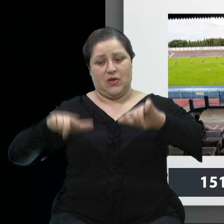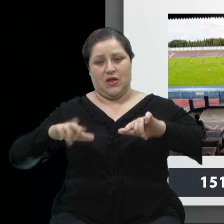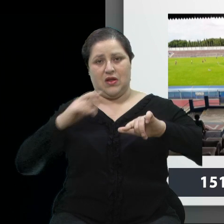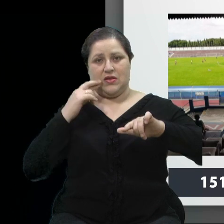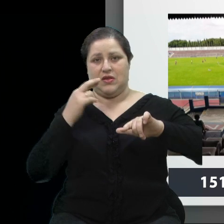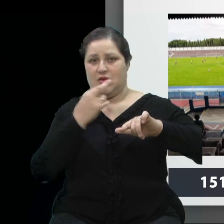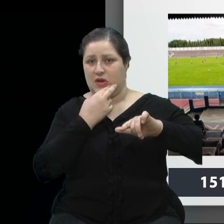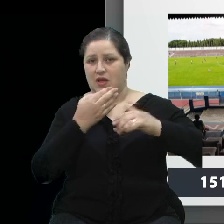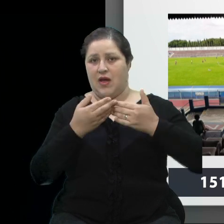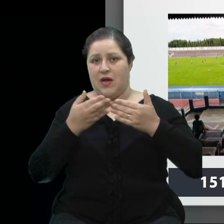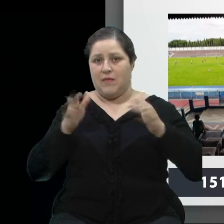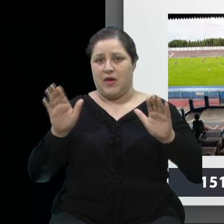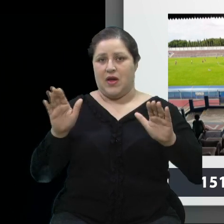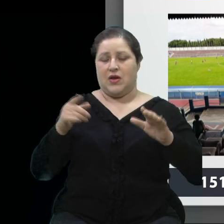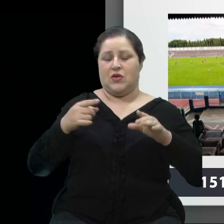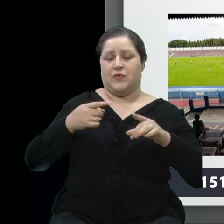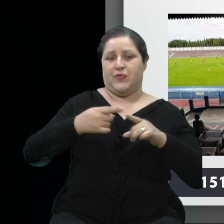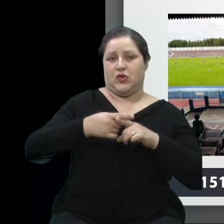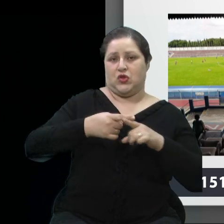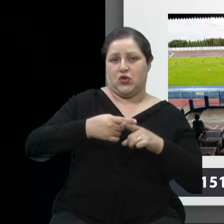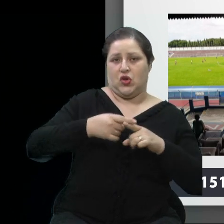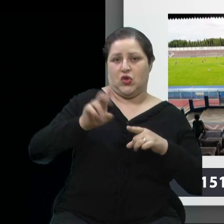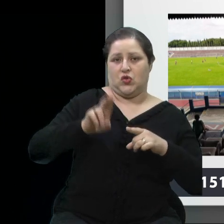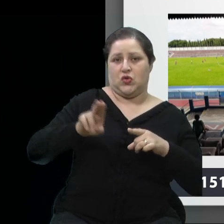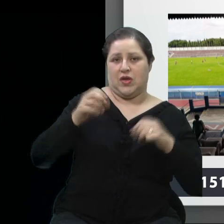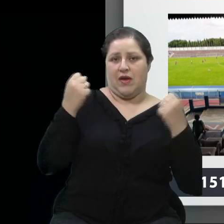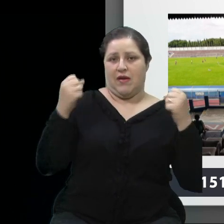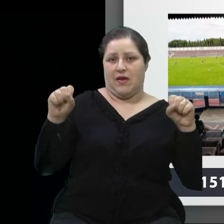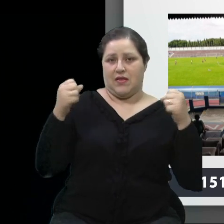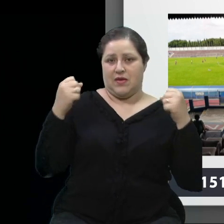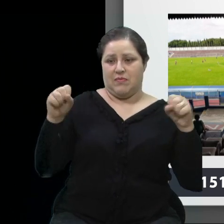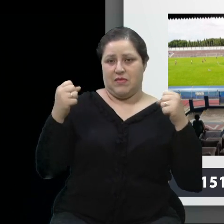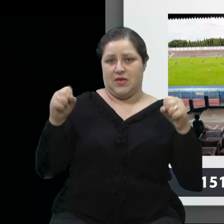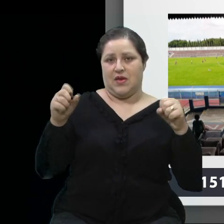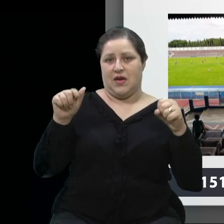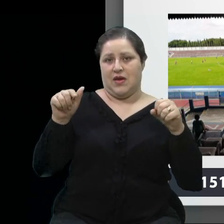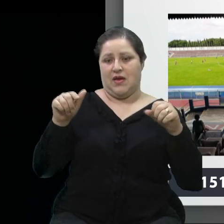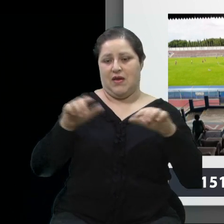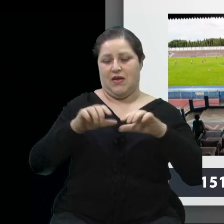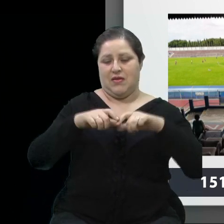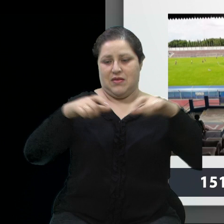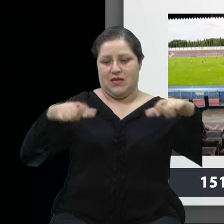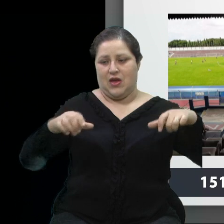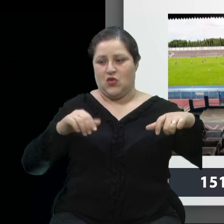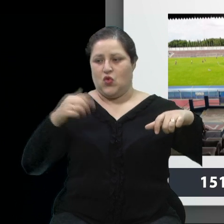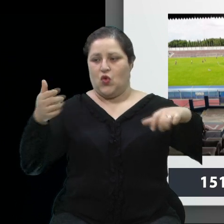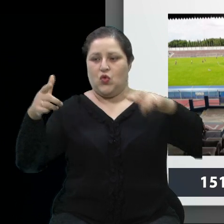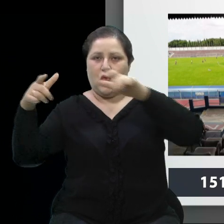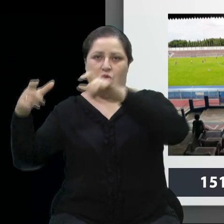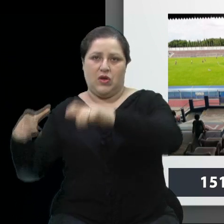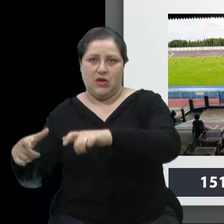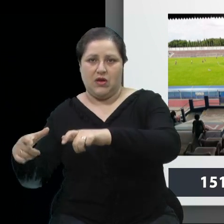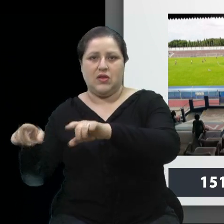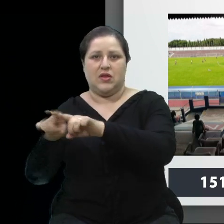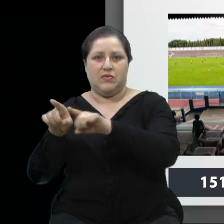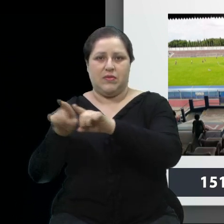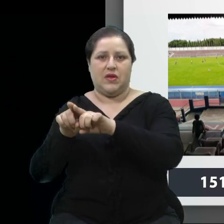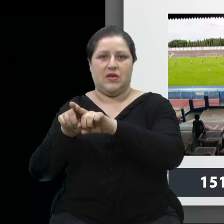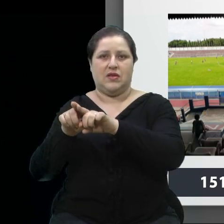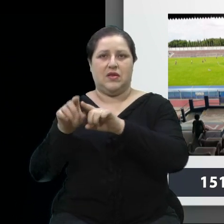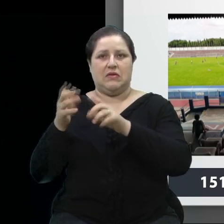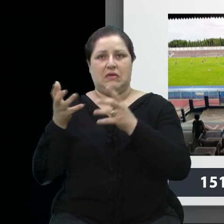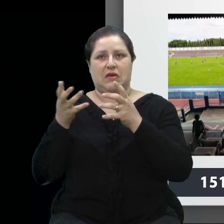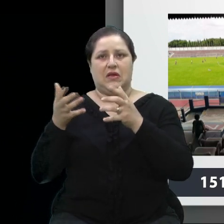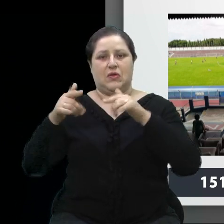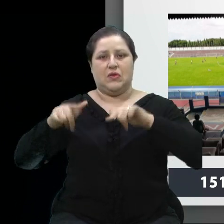sócios do São Paulo poderem utilizar a academia, que é lá do outro lado do estádio, e a pista atlética de quem quiser praticar alguma atividade esportiva, né? Existe